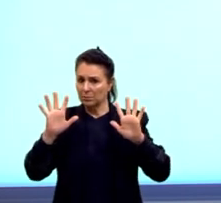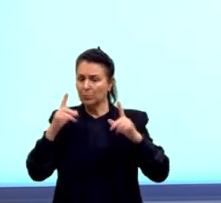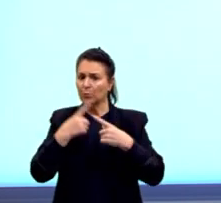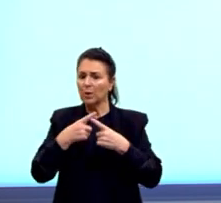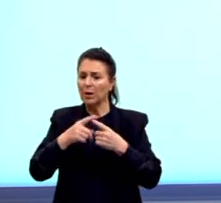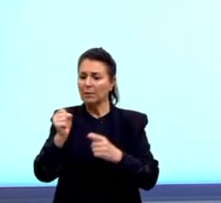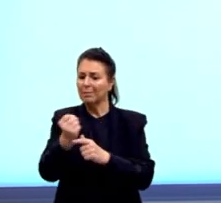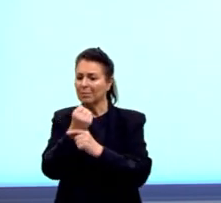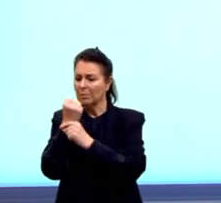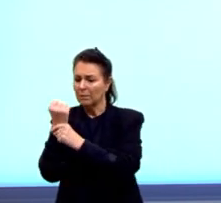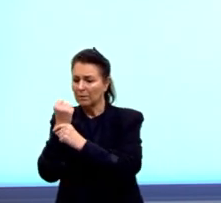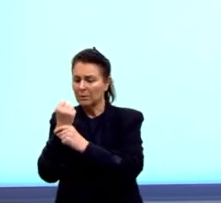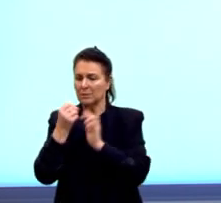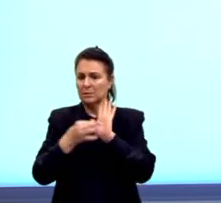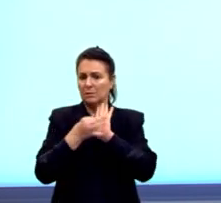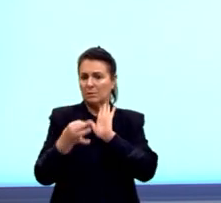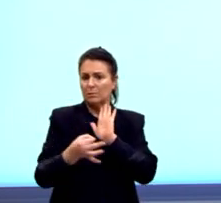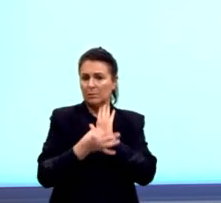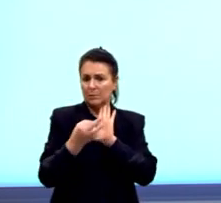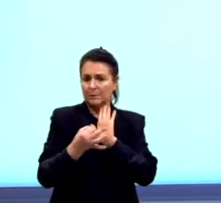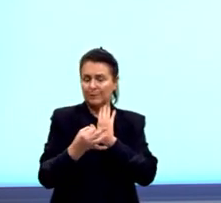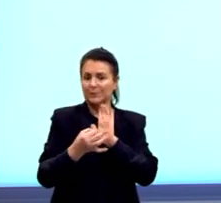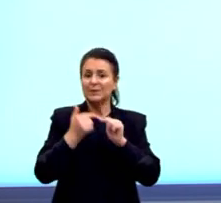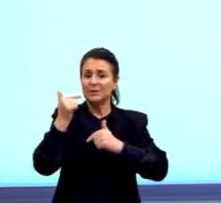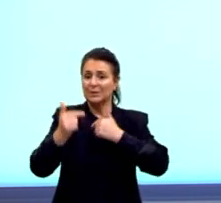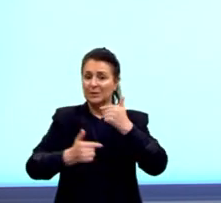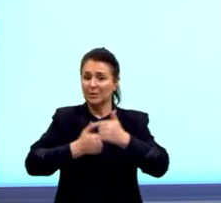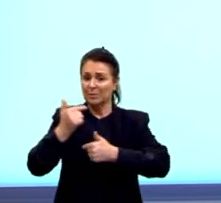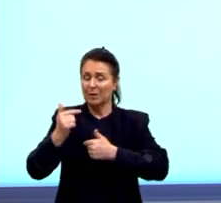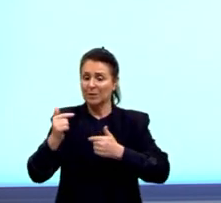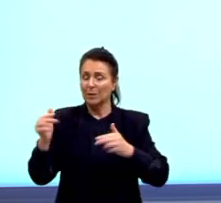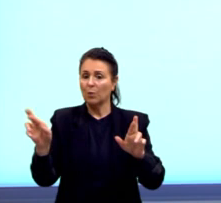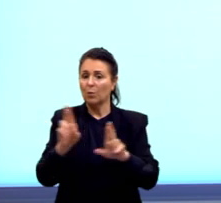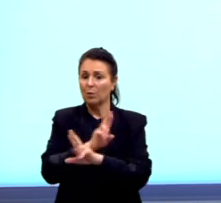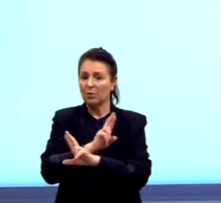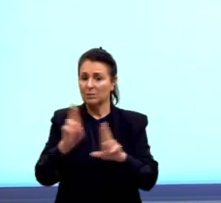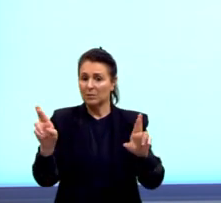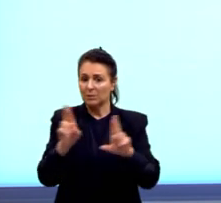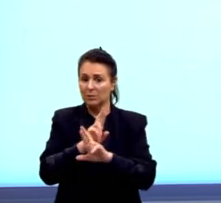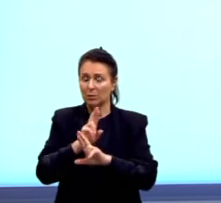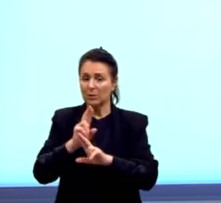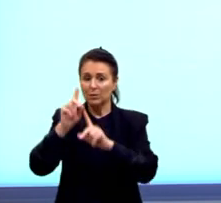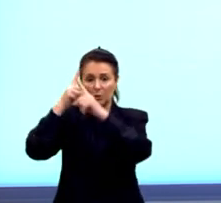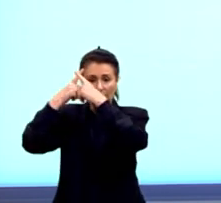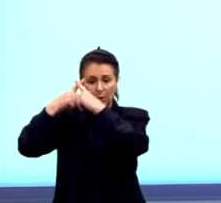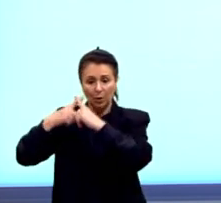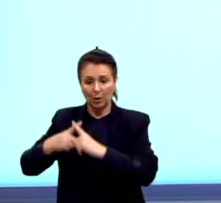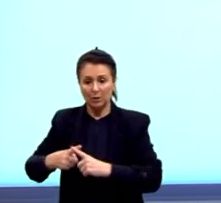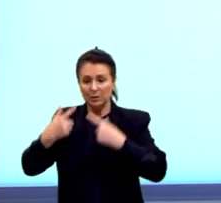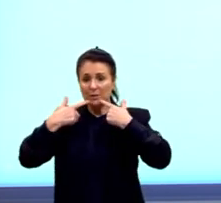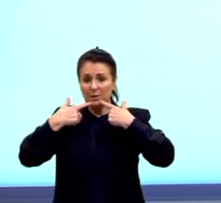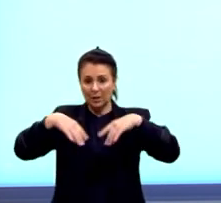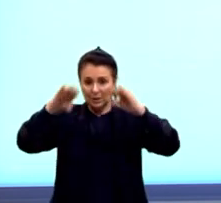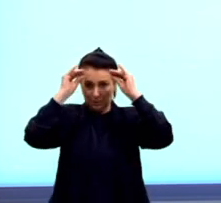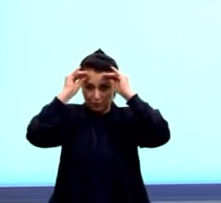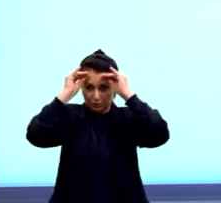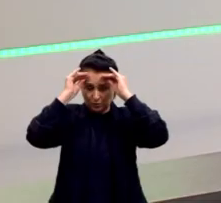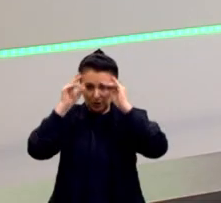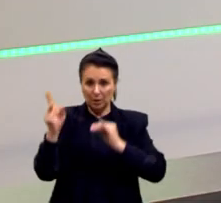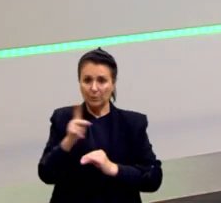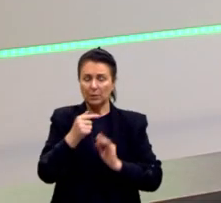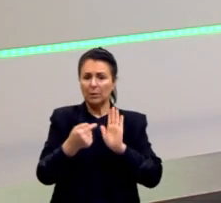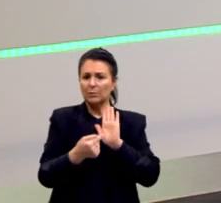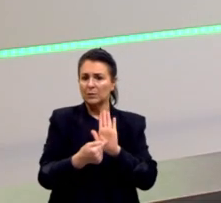ponto de vista então é quando a gente trabalha com as relações lógicas da linguagem eu trago isso aqui